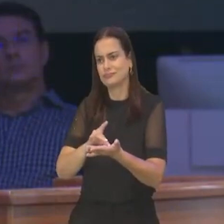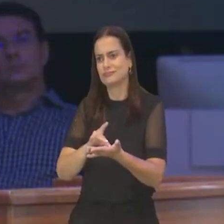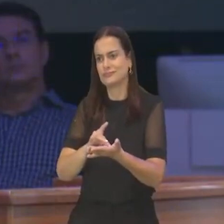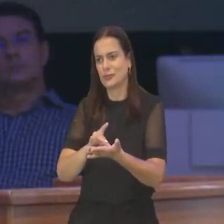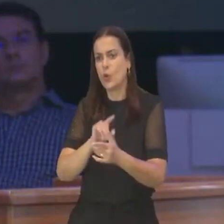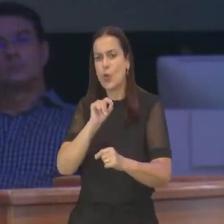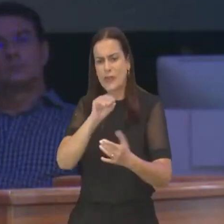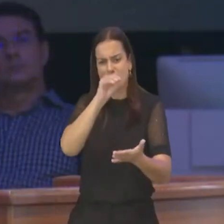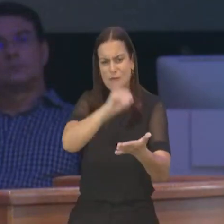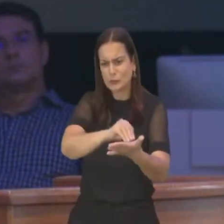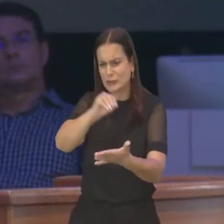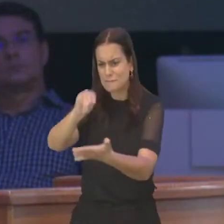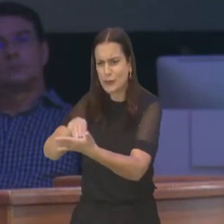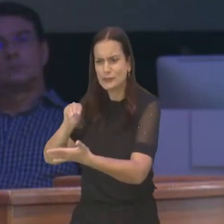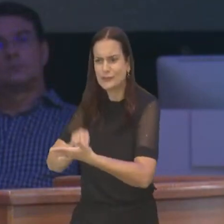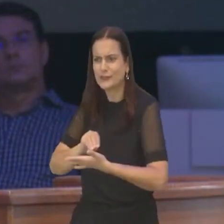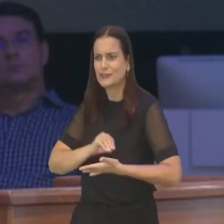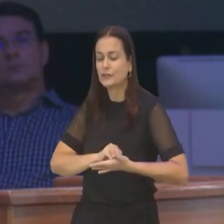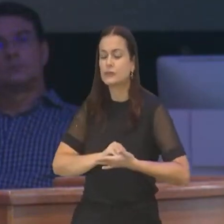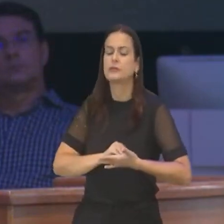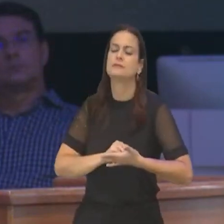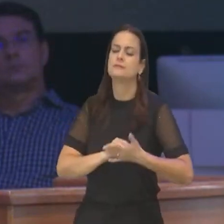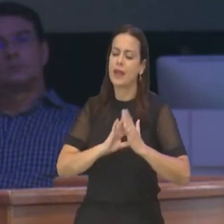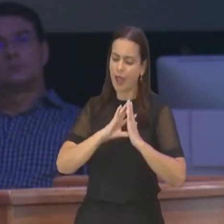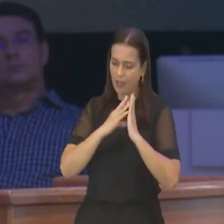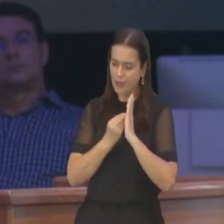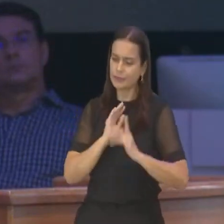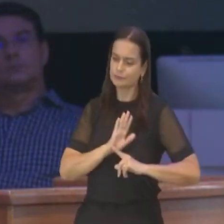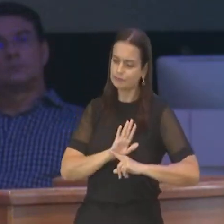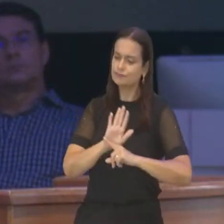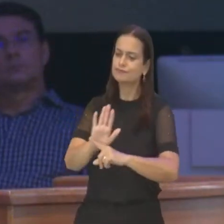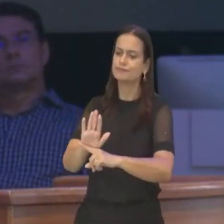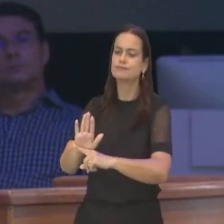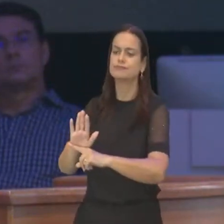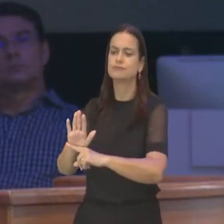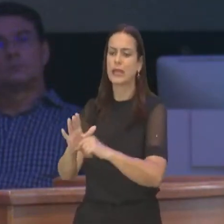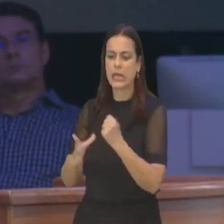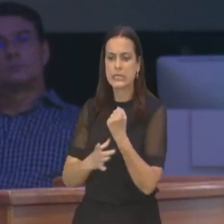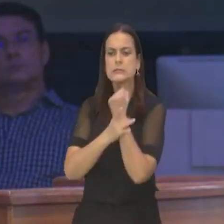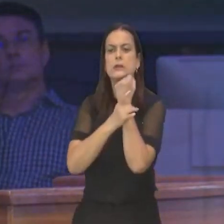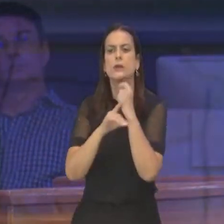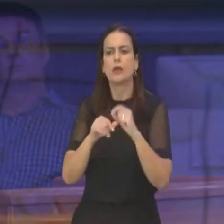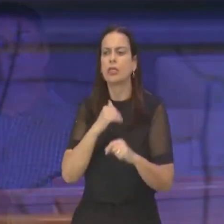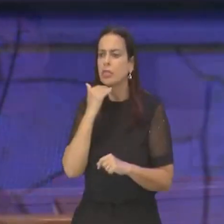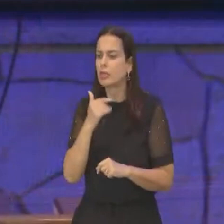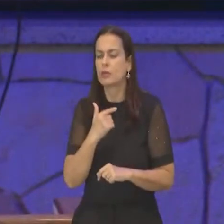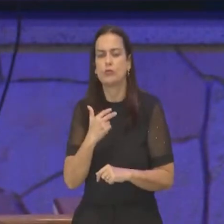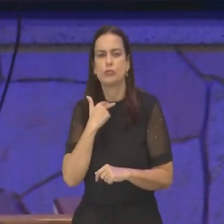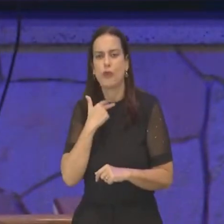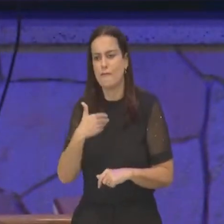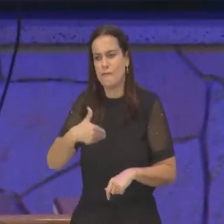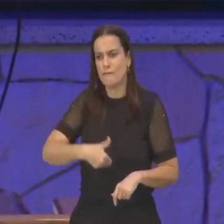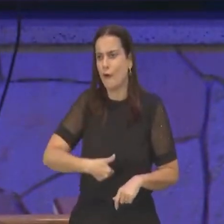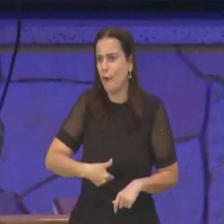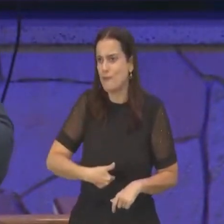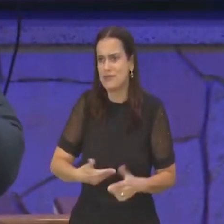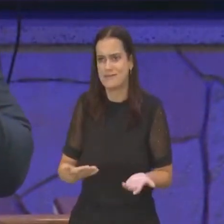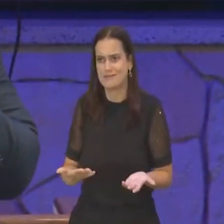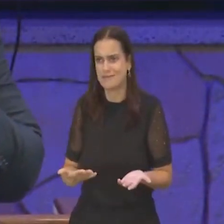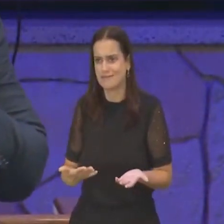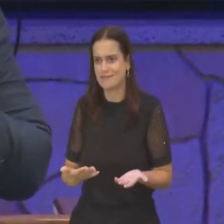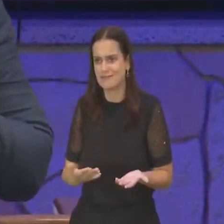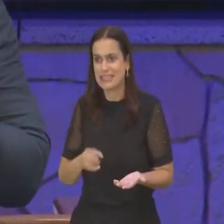as necessidades, garantindo que ninguém passasse por fome dentro